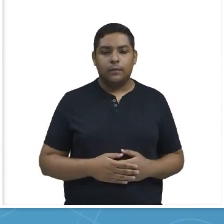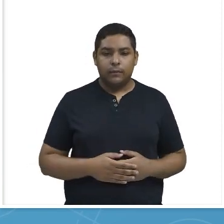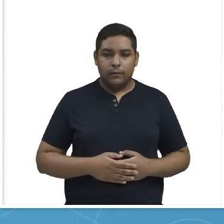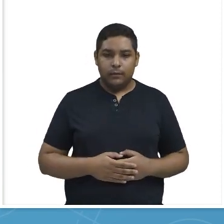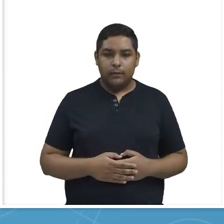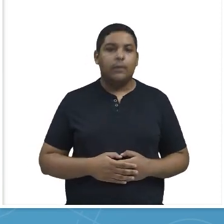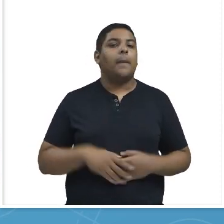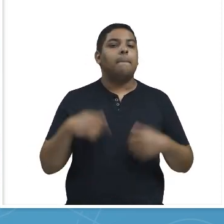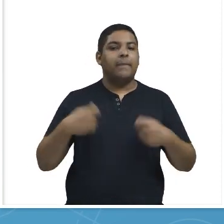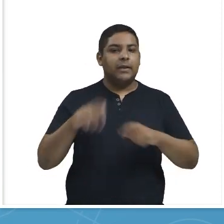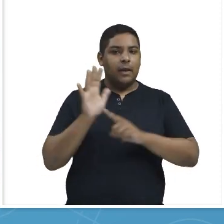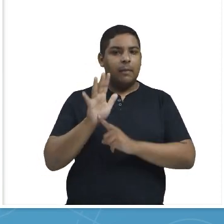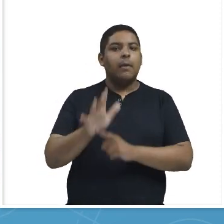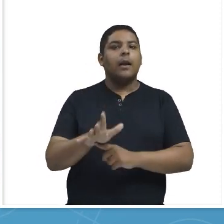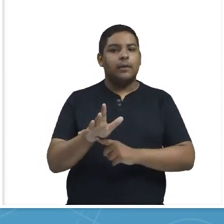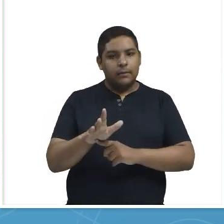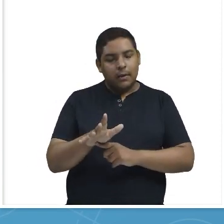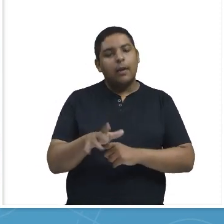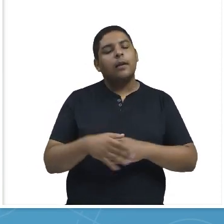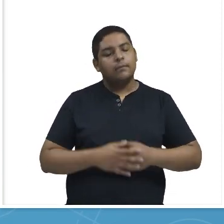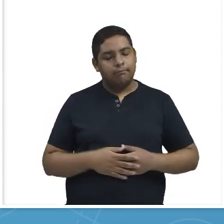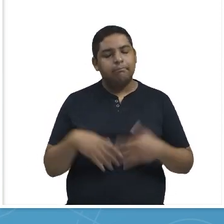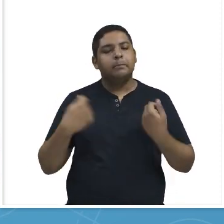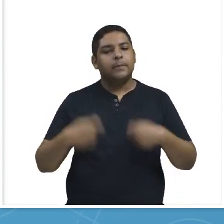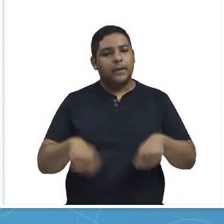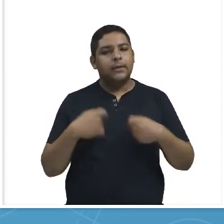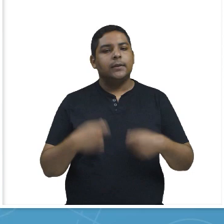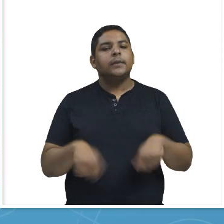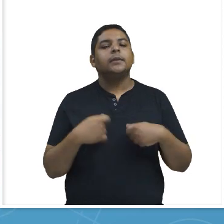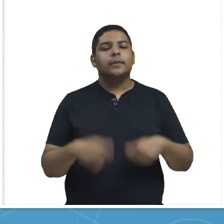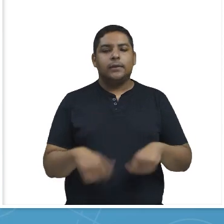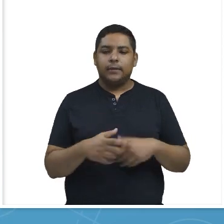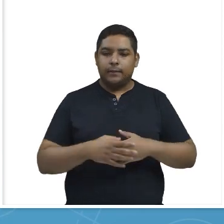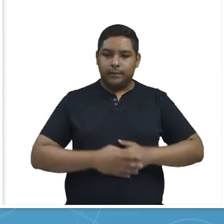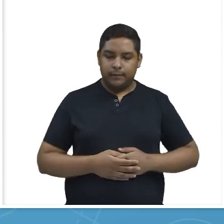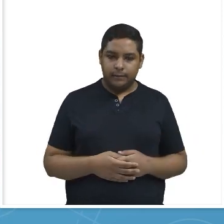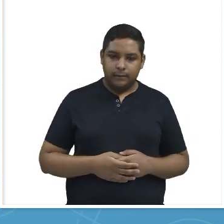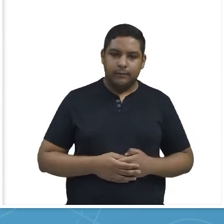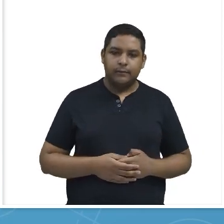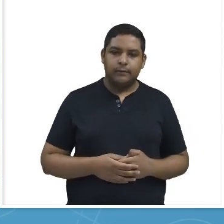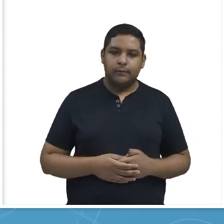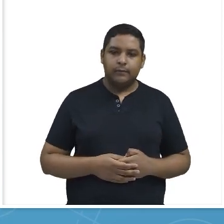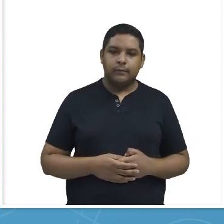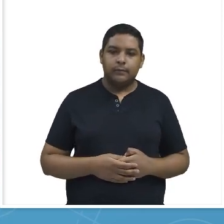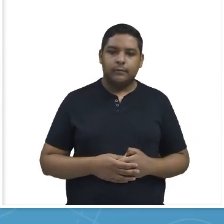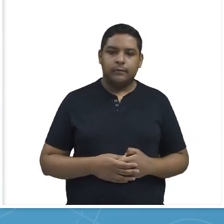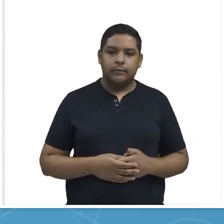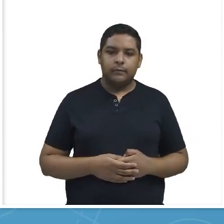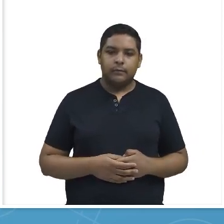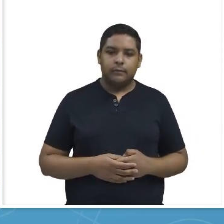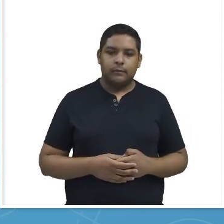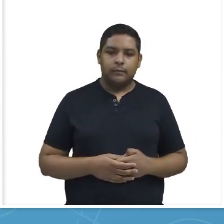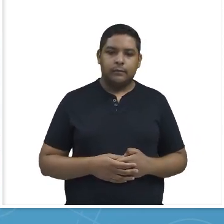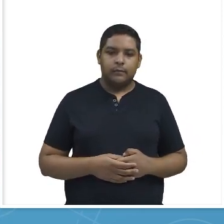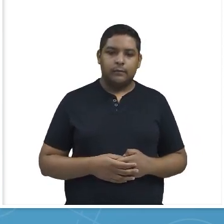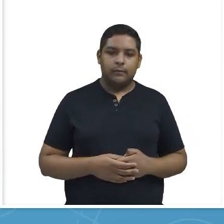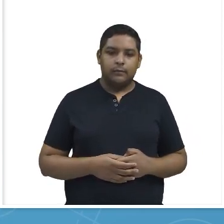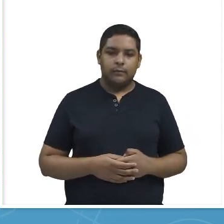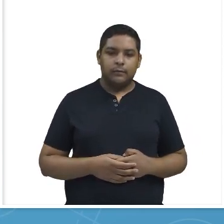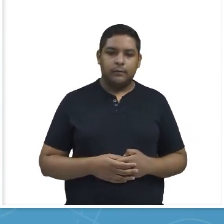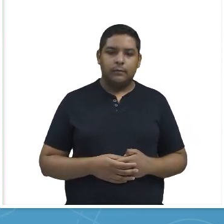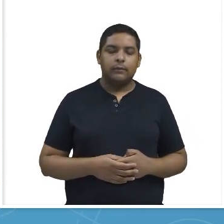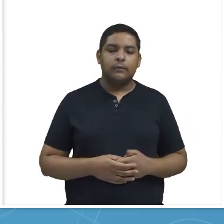Tem que aparecer, people? Tem? Sim, esse going to aqui indica que a sua frase está no futuro. Então, ele